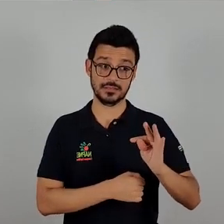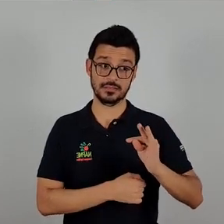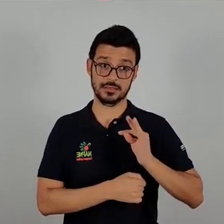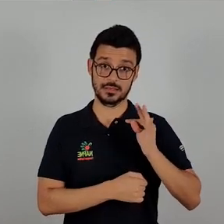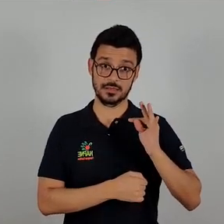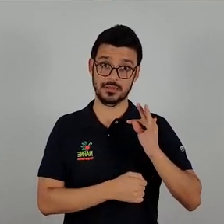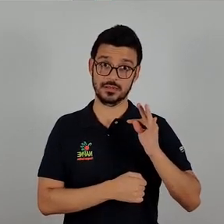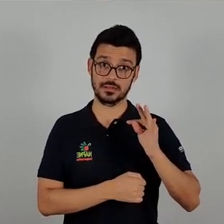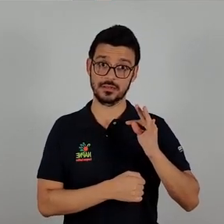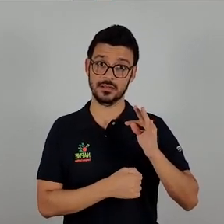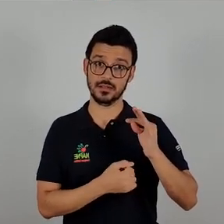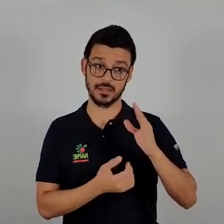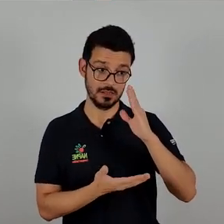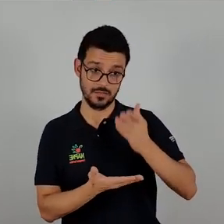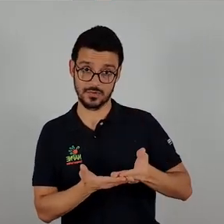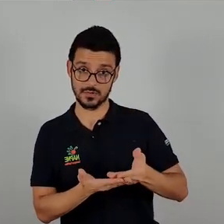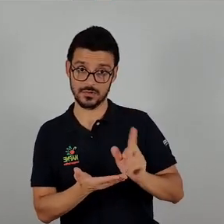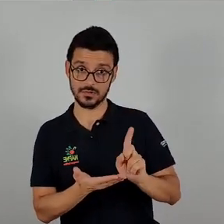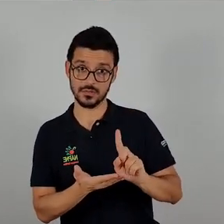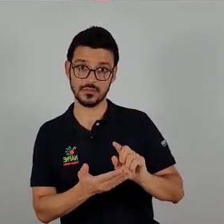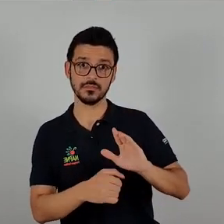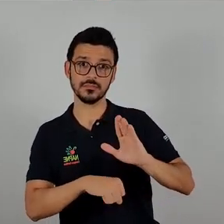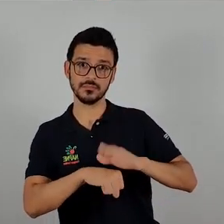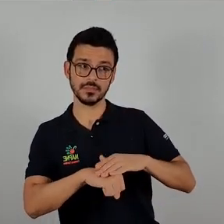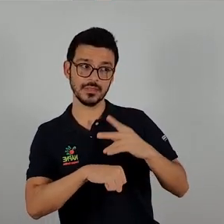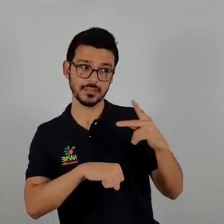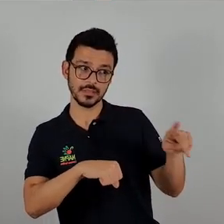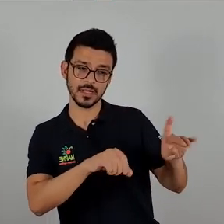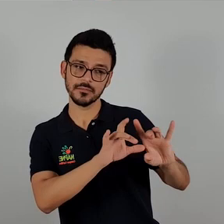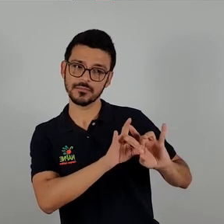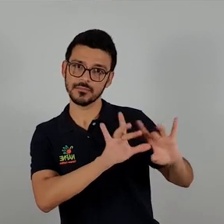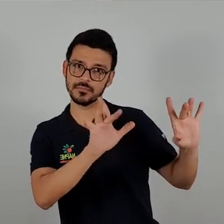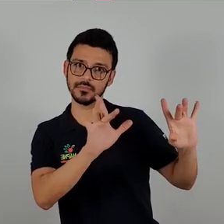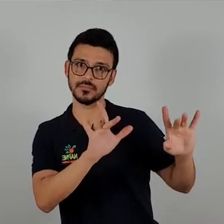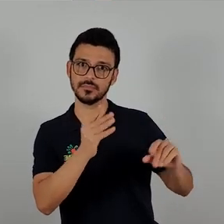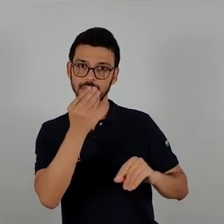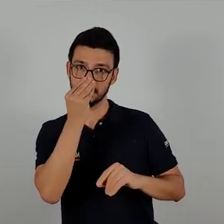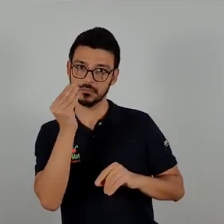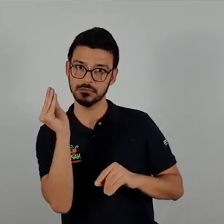Então, cuidar com as doenças da modernidade, as dicas que eu dou.